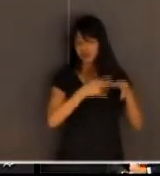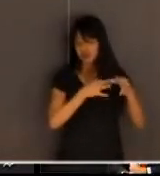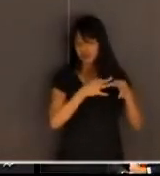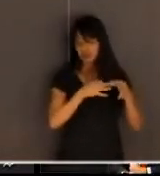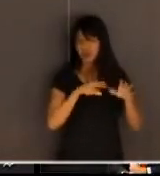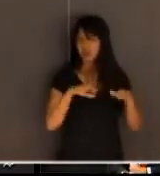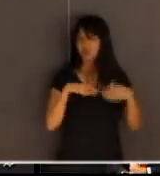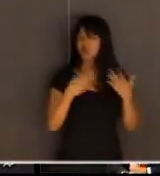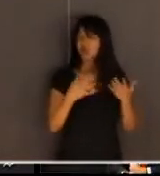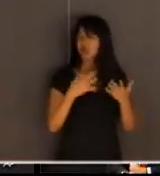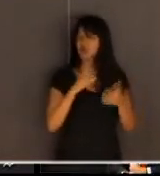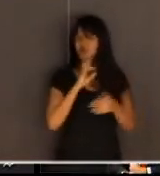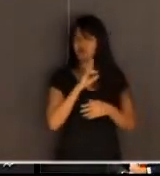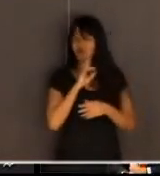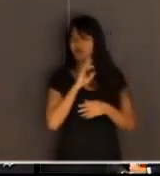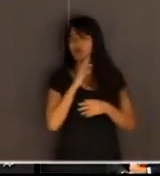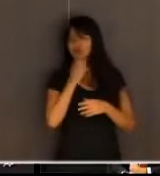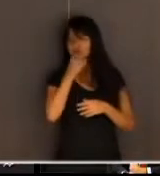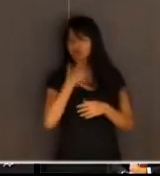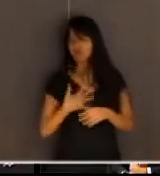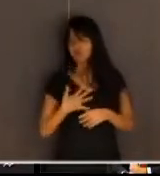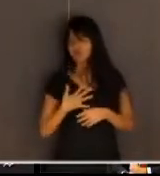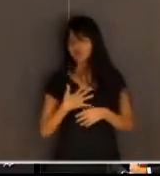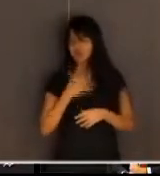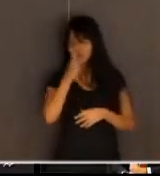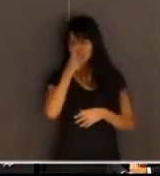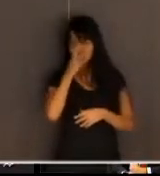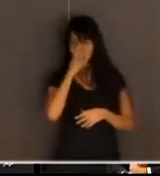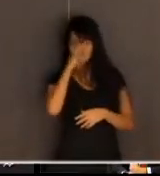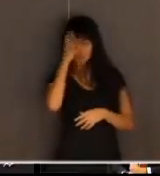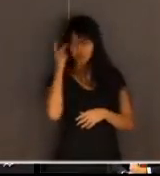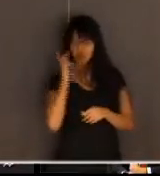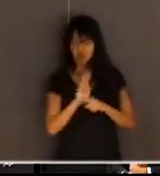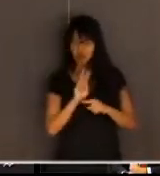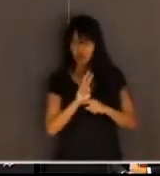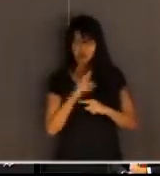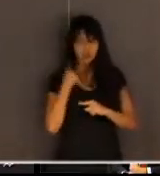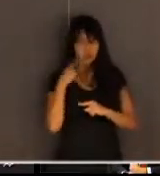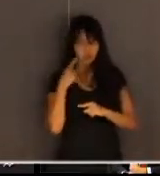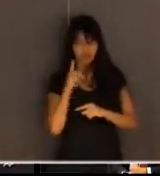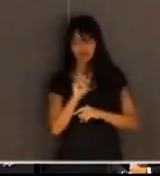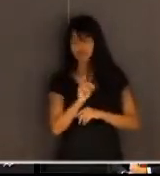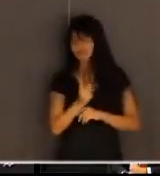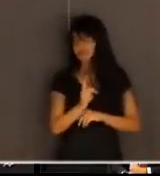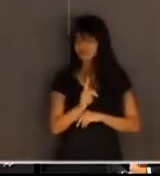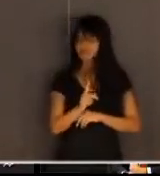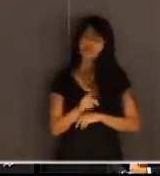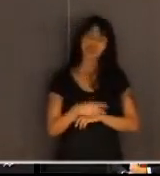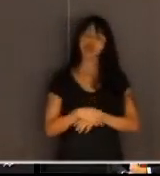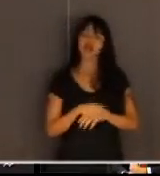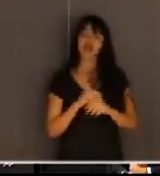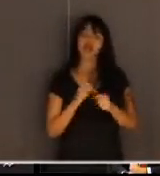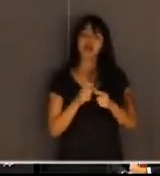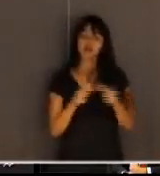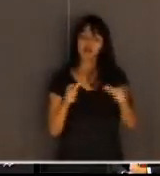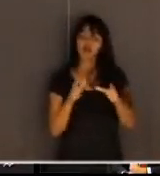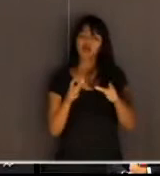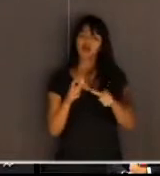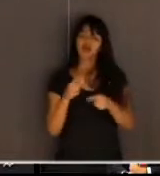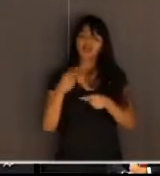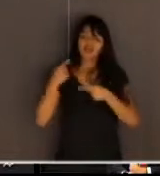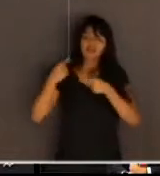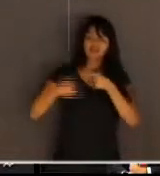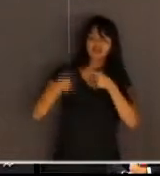sequer o argumento da defesa. Muitas vezes, o nosso maior adversário era o parecer do procurador